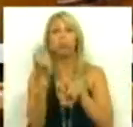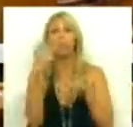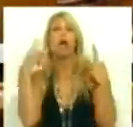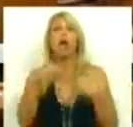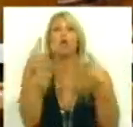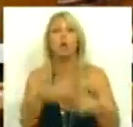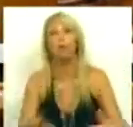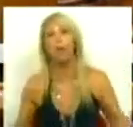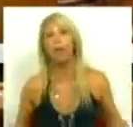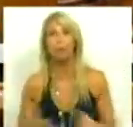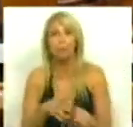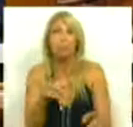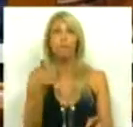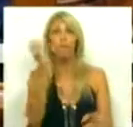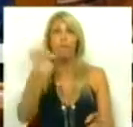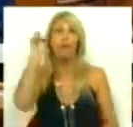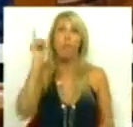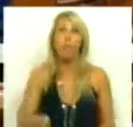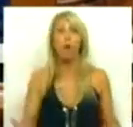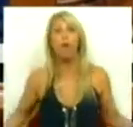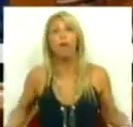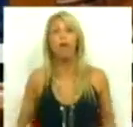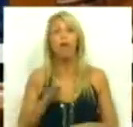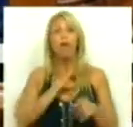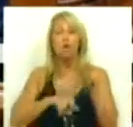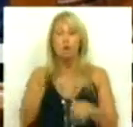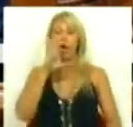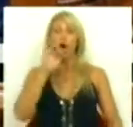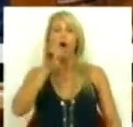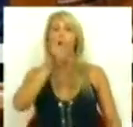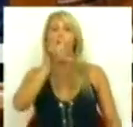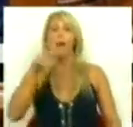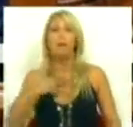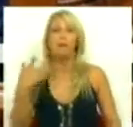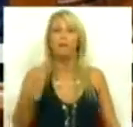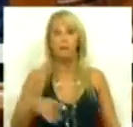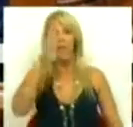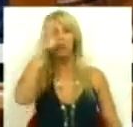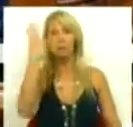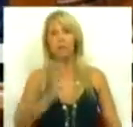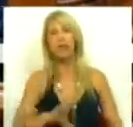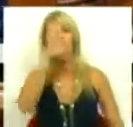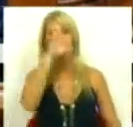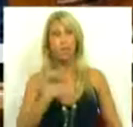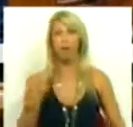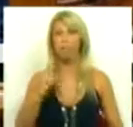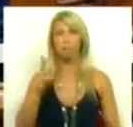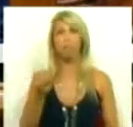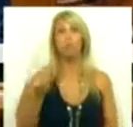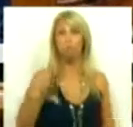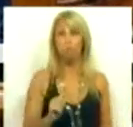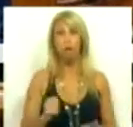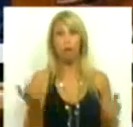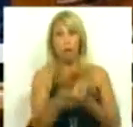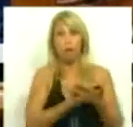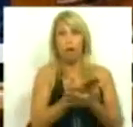França impõe. E o Sr. Hollande também sabe que o governo do Partido Socialista negociou e assinou o acordo com a Troika com a corda